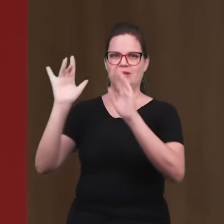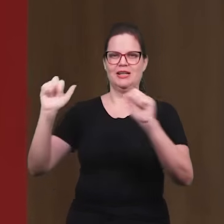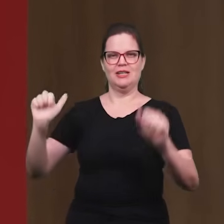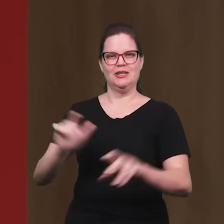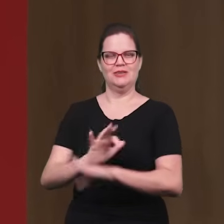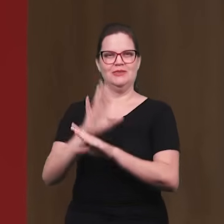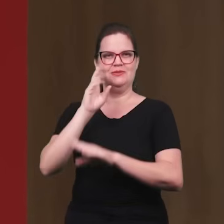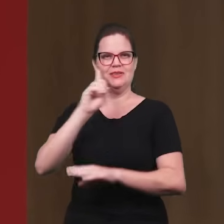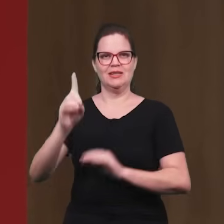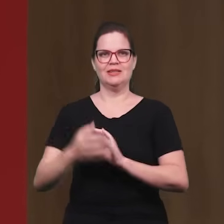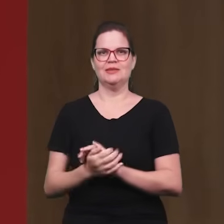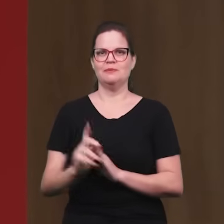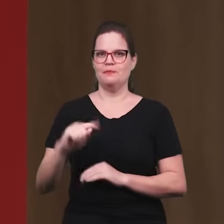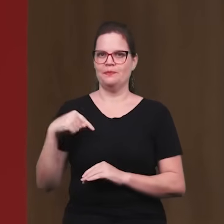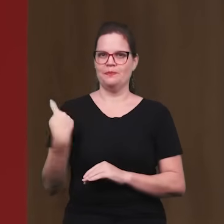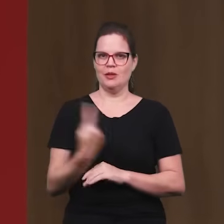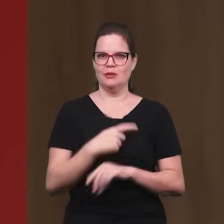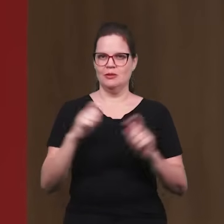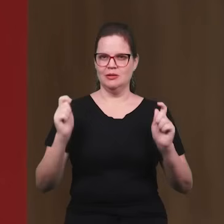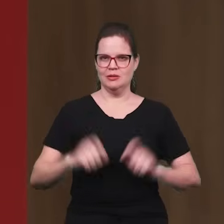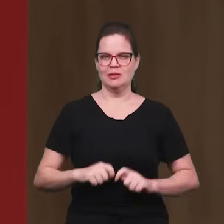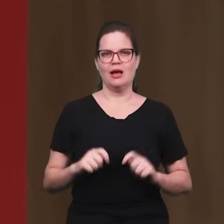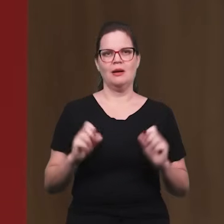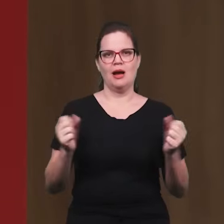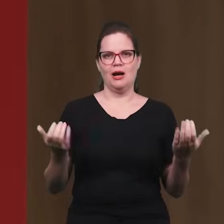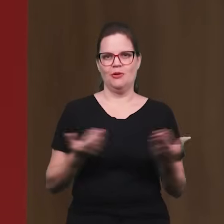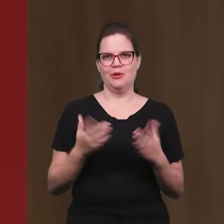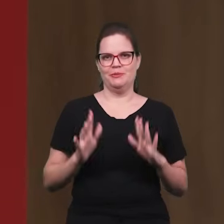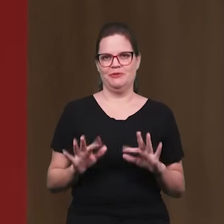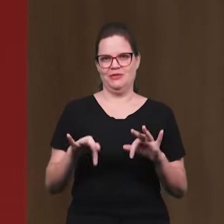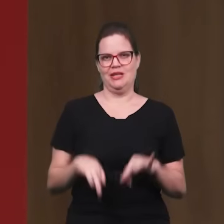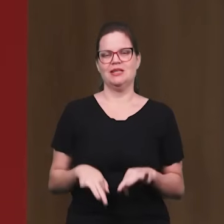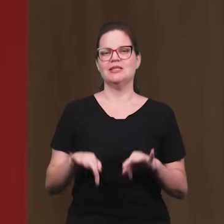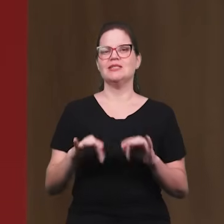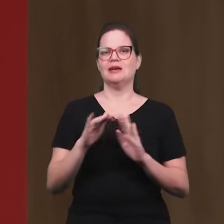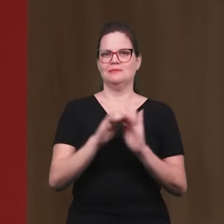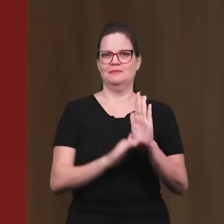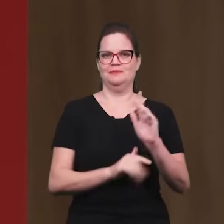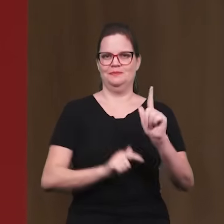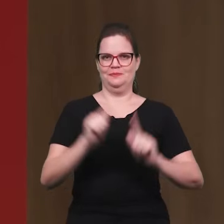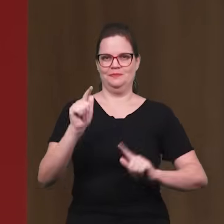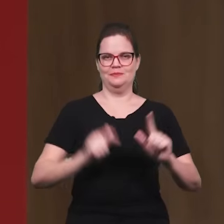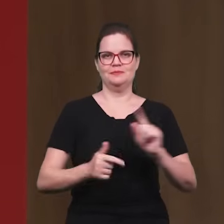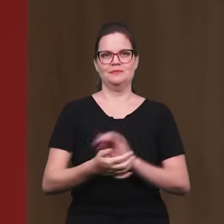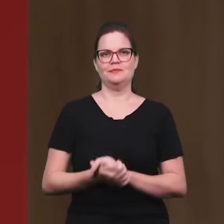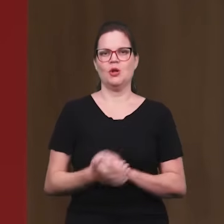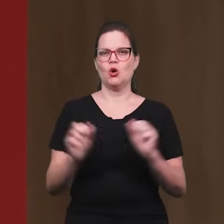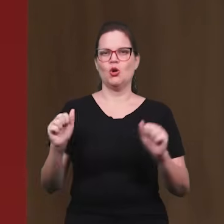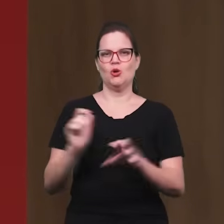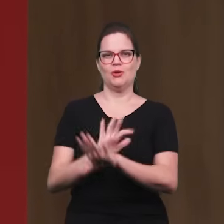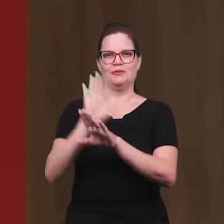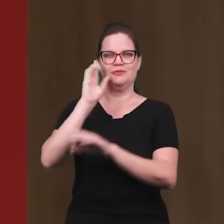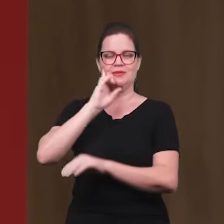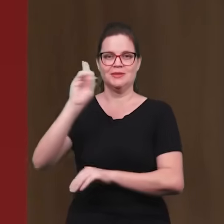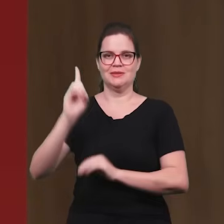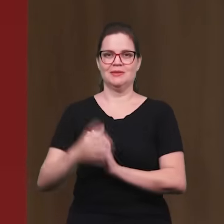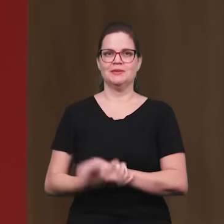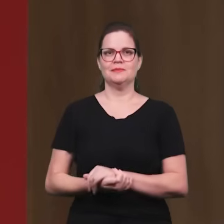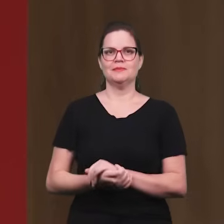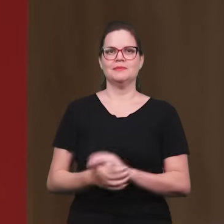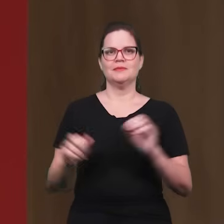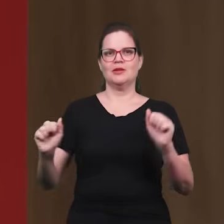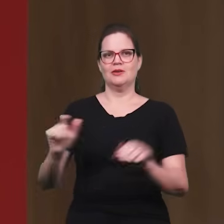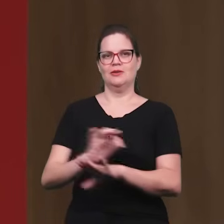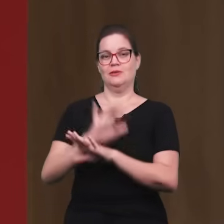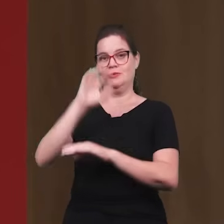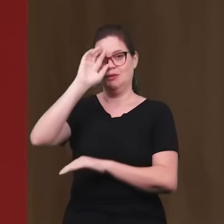nós podemos encerrar hoje aqui esse programa, nós estamos chegando ao final, mas é glorificando, né? Glorificando ao Senhor,